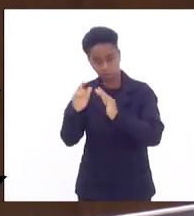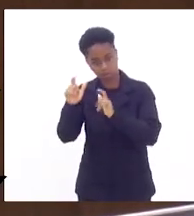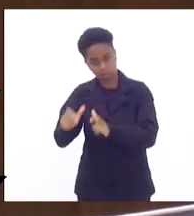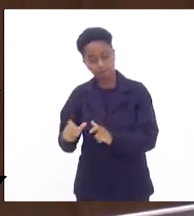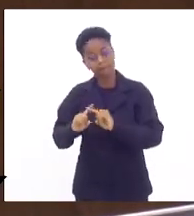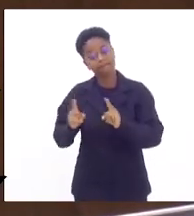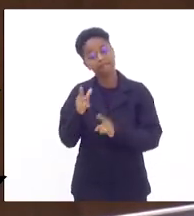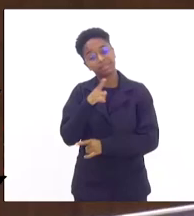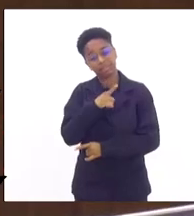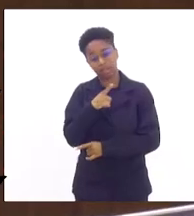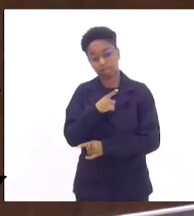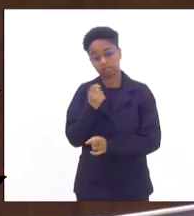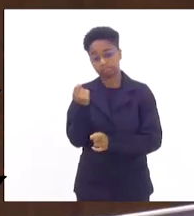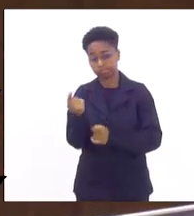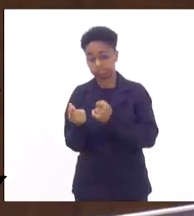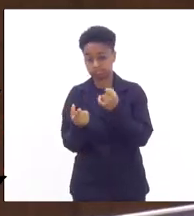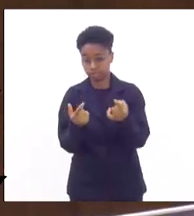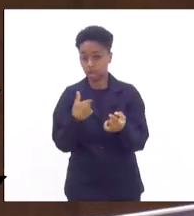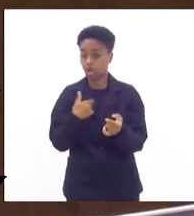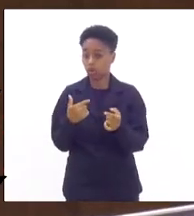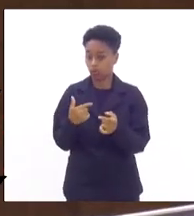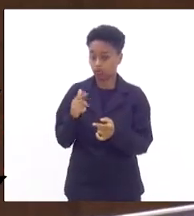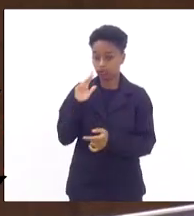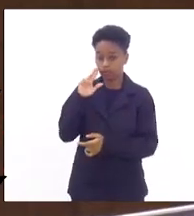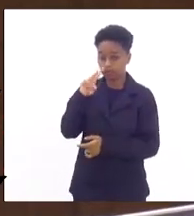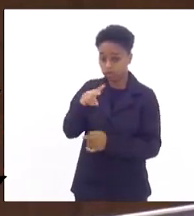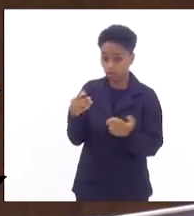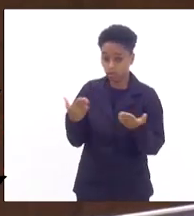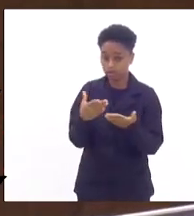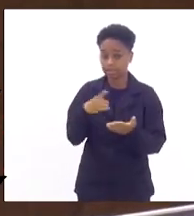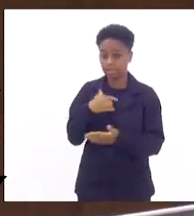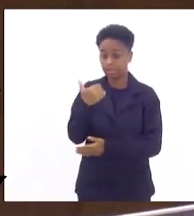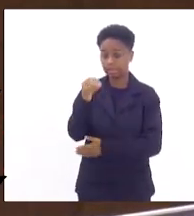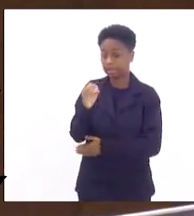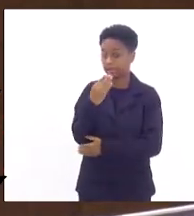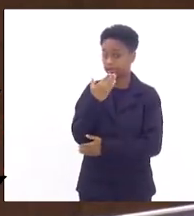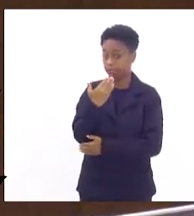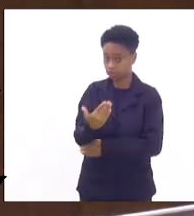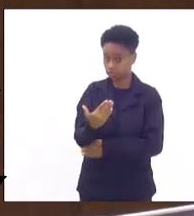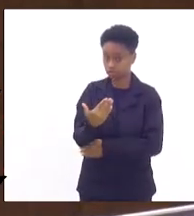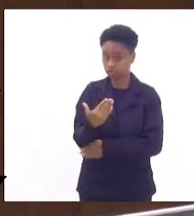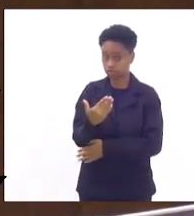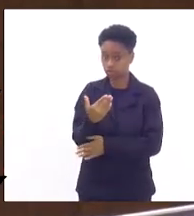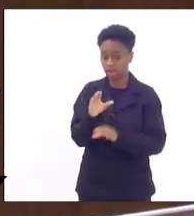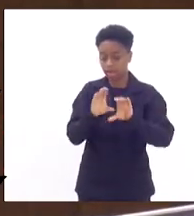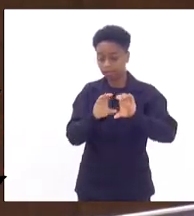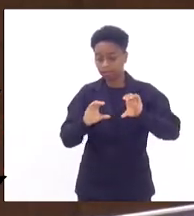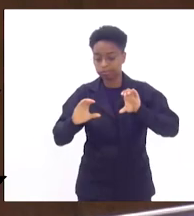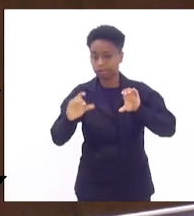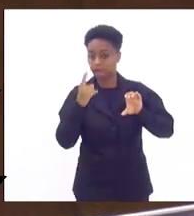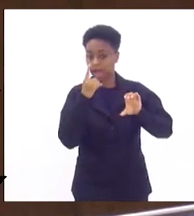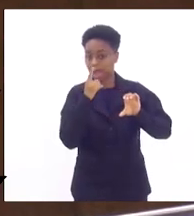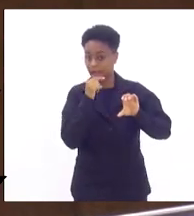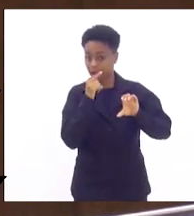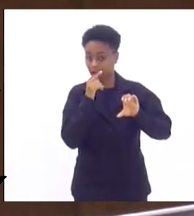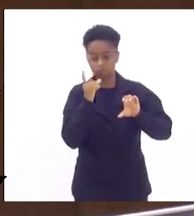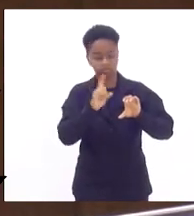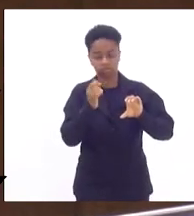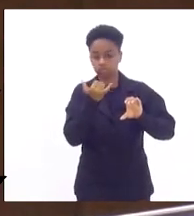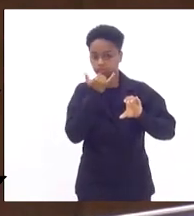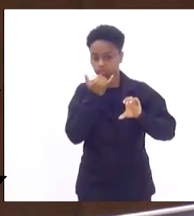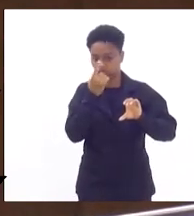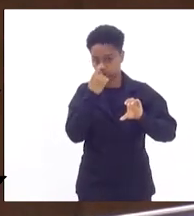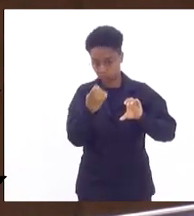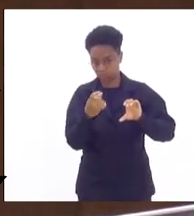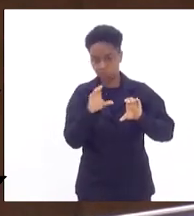casos, temos hoje, eu levantei, temos registrados 10 pedidos de ligação de água, de esgoto